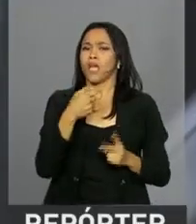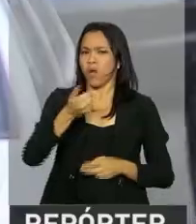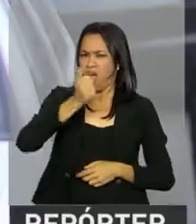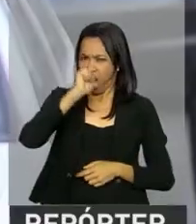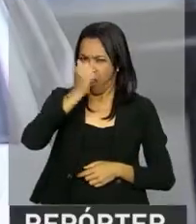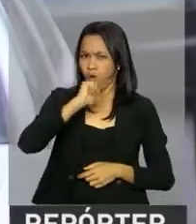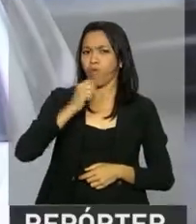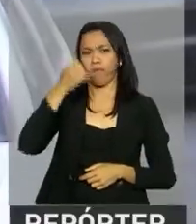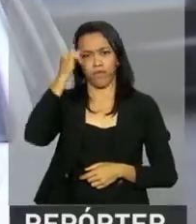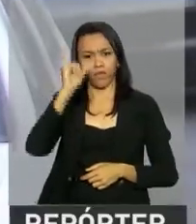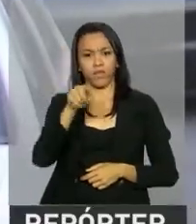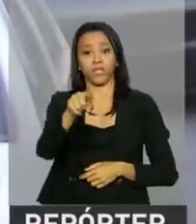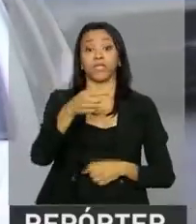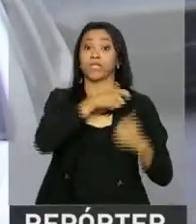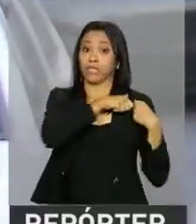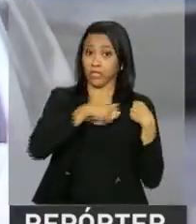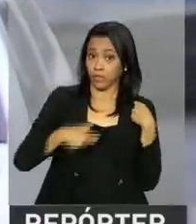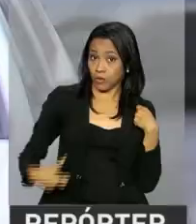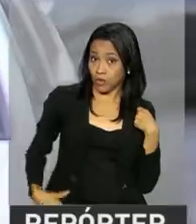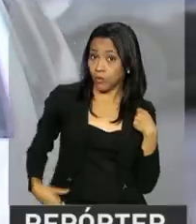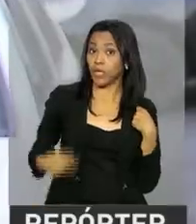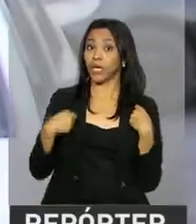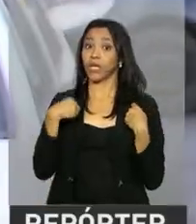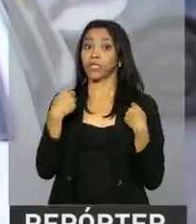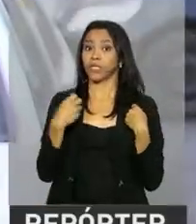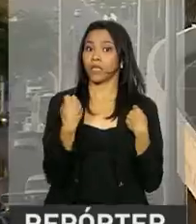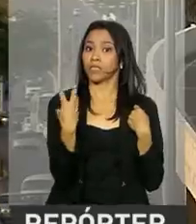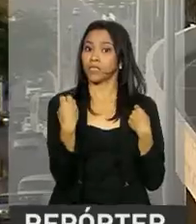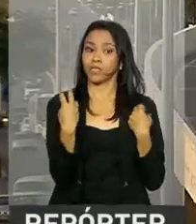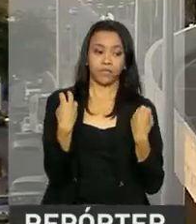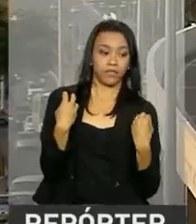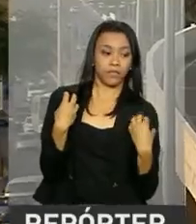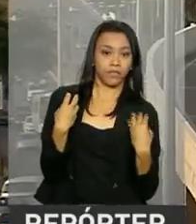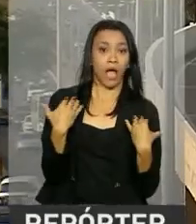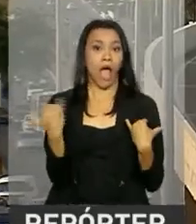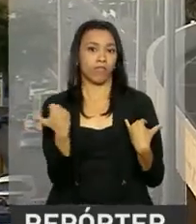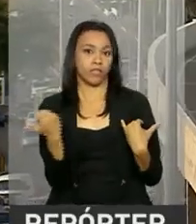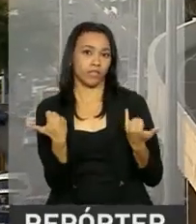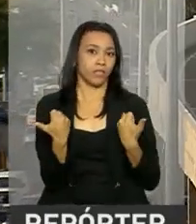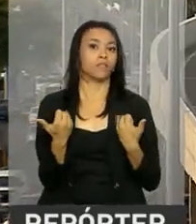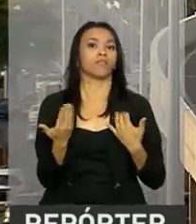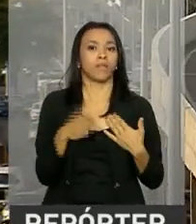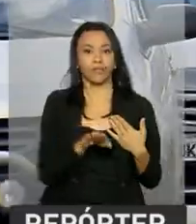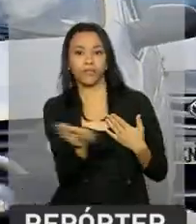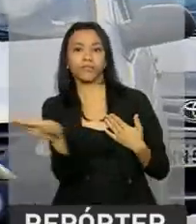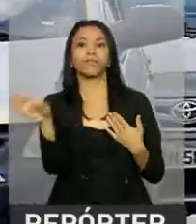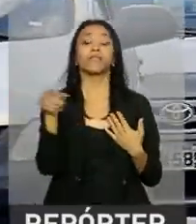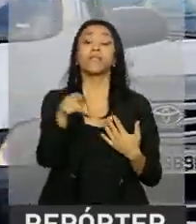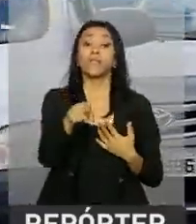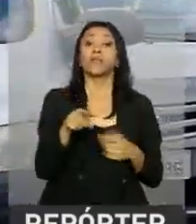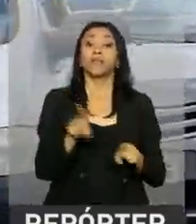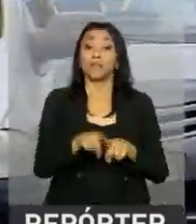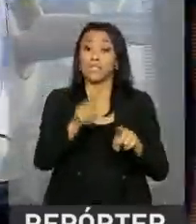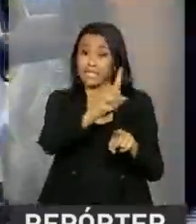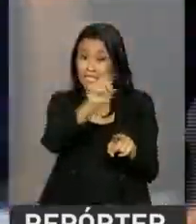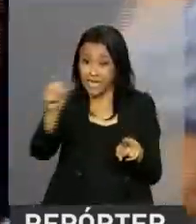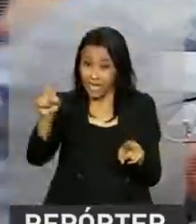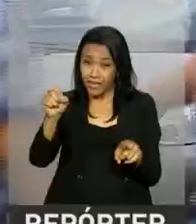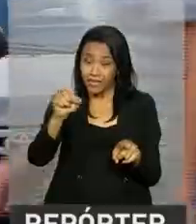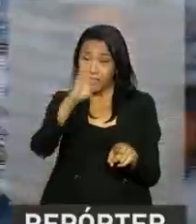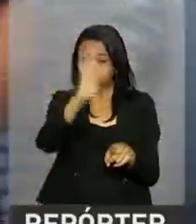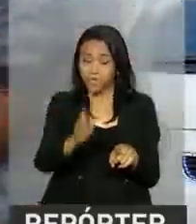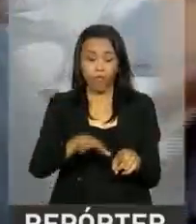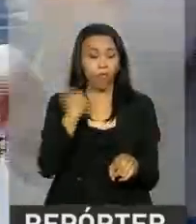álcool, né? É cinto de segurança, seta principalmente, né? De acordo com o Ministério dos Transportes, cerca de 100 brasileiros